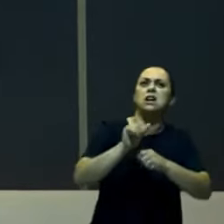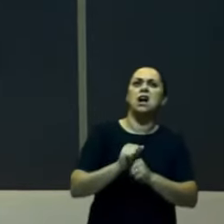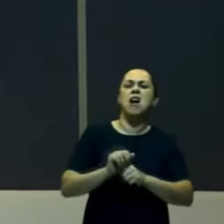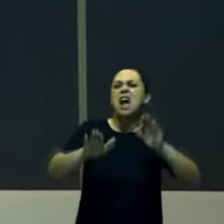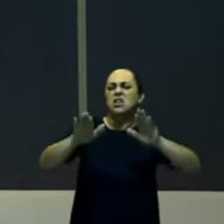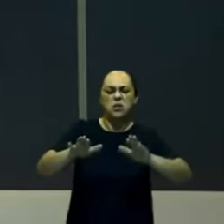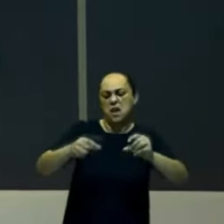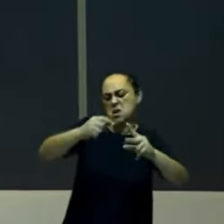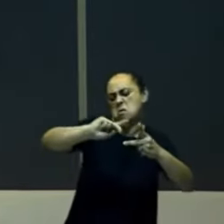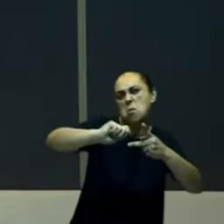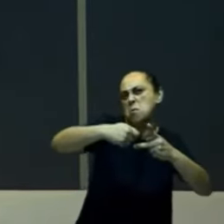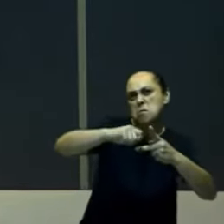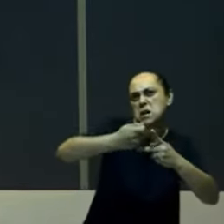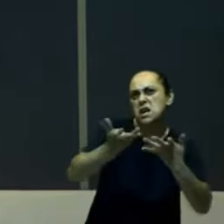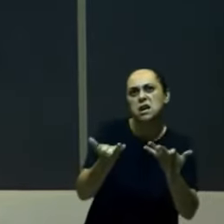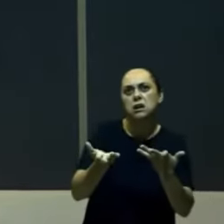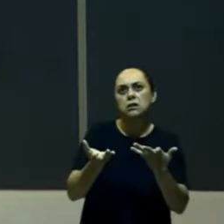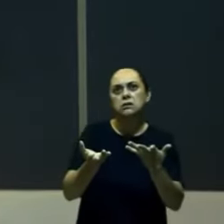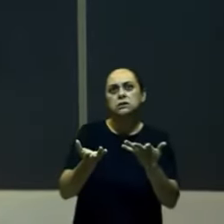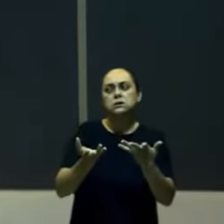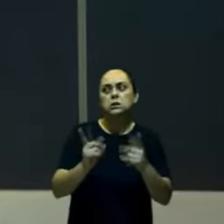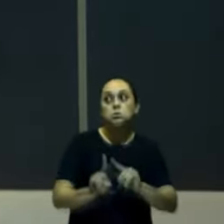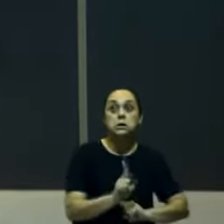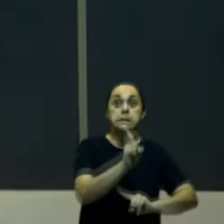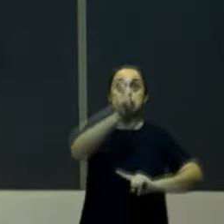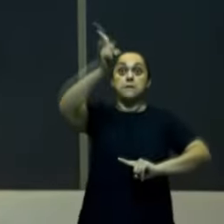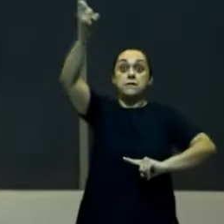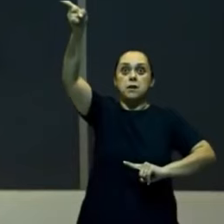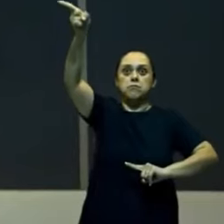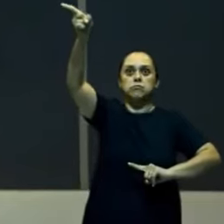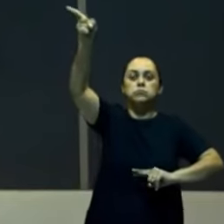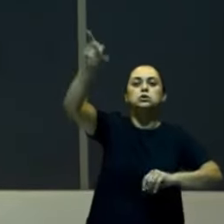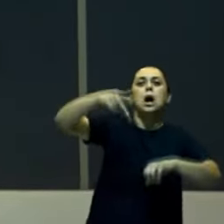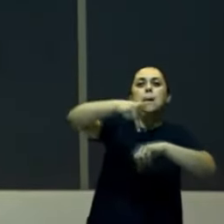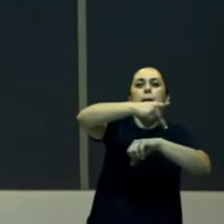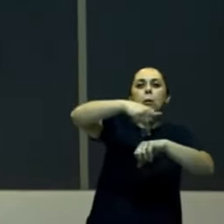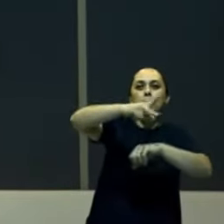computador, ela vai cair lá na conta da igreja no Peru.